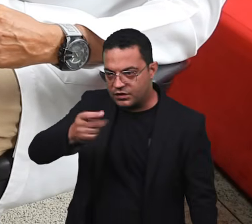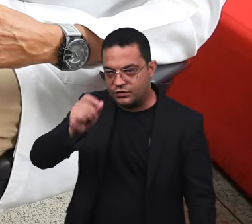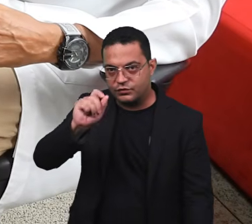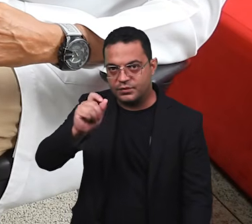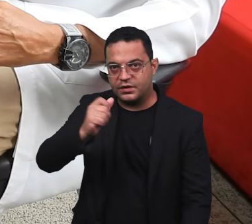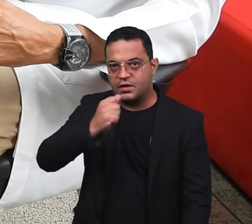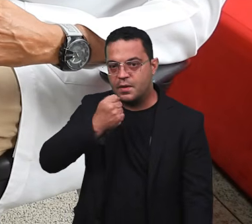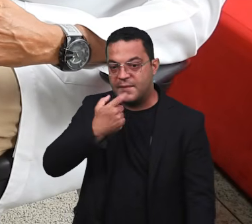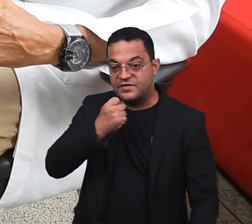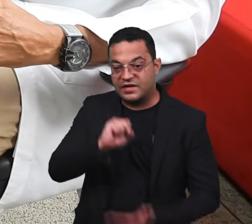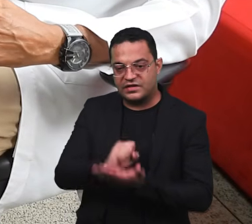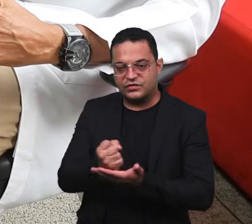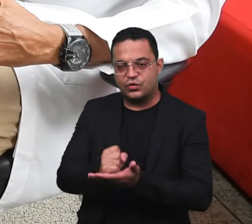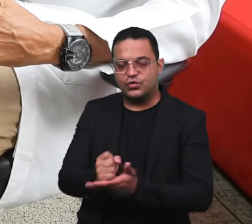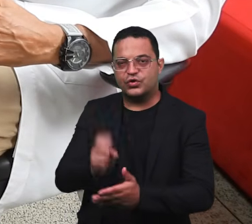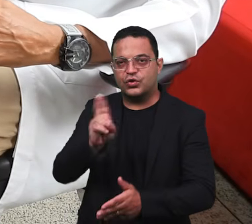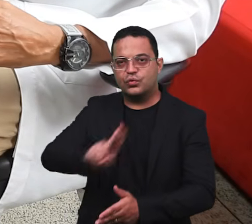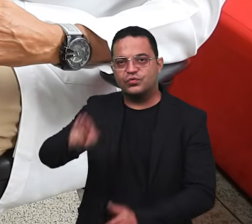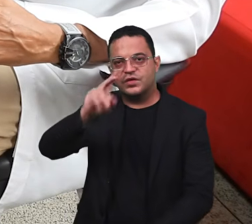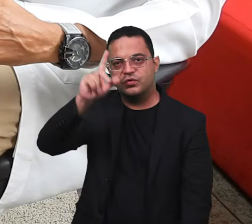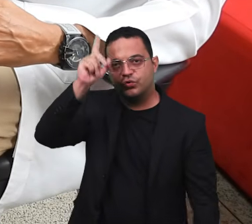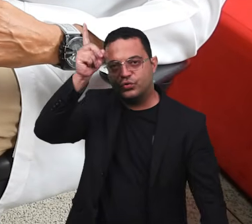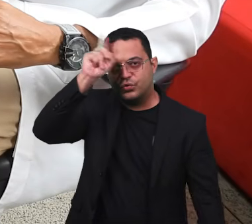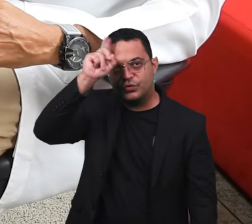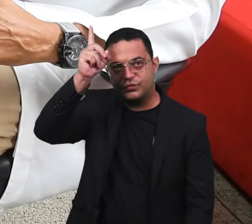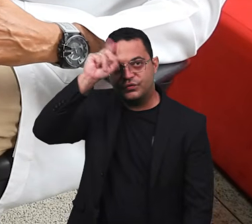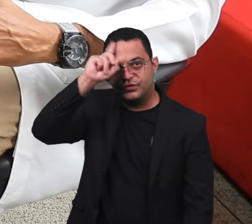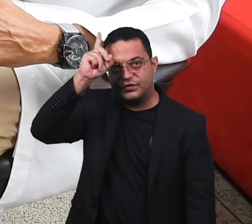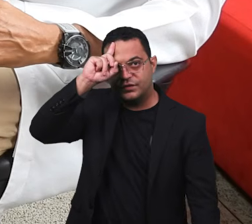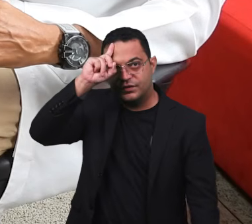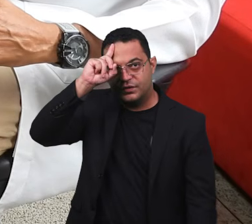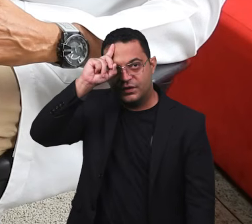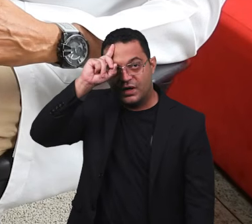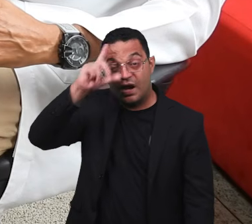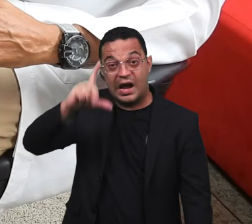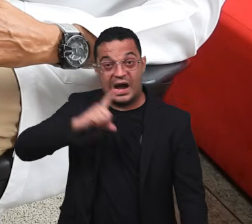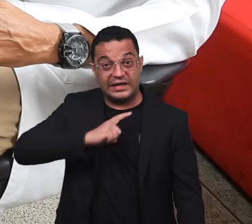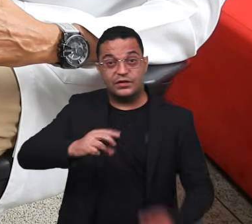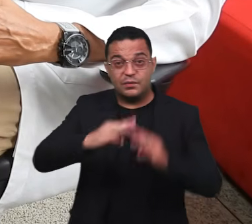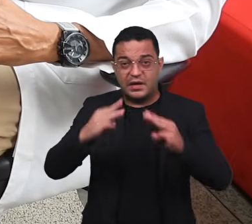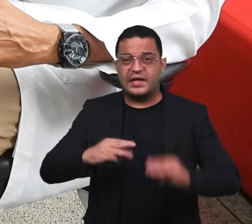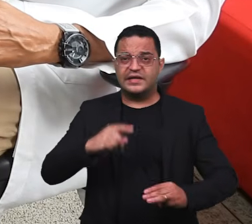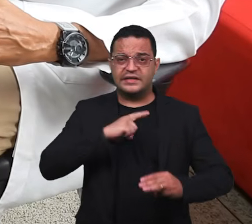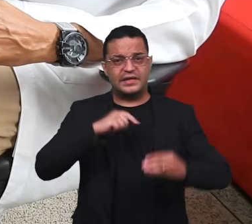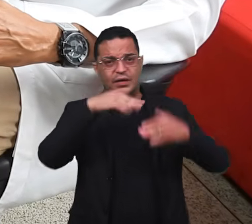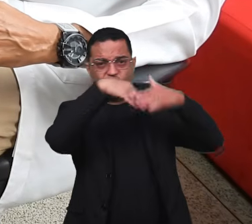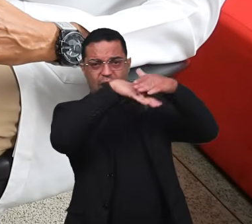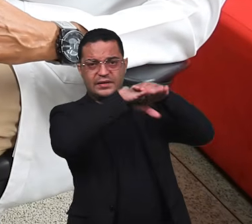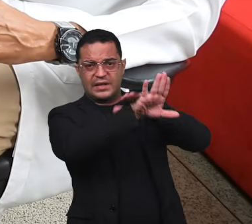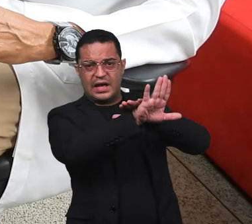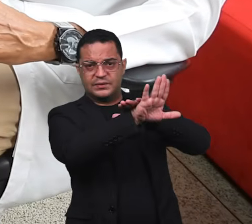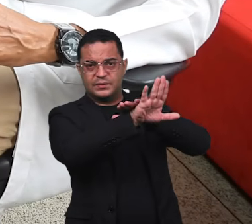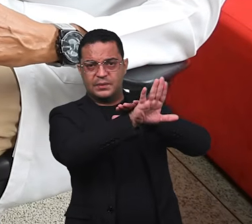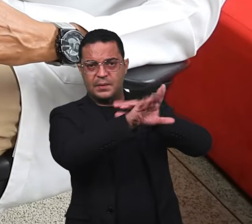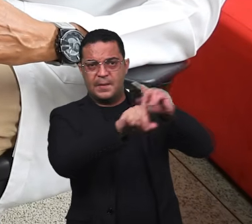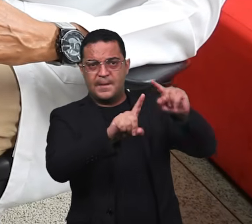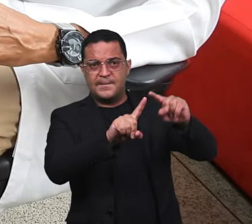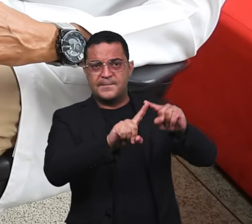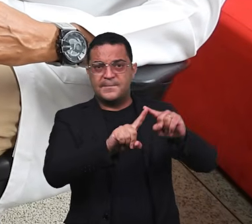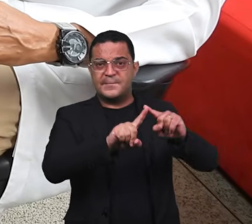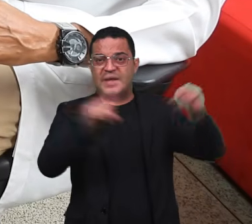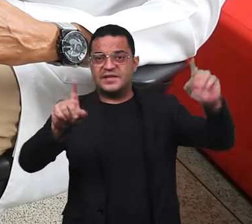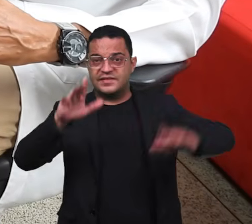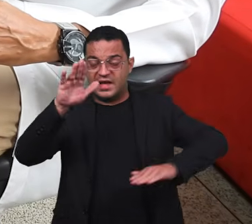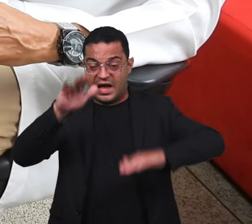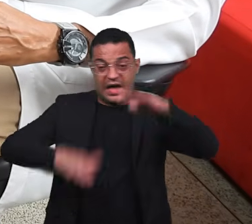respeito de medicações de uso contínuo. Nós temos algumas coisas ali, né, pastor? Sim. Mas às vezes a pessoa usa